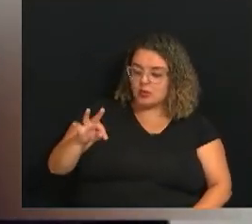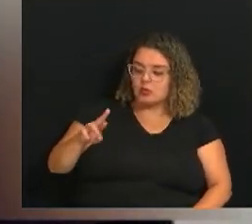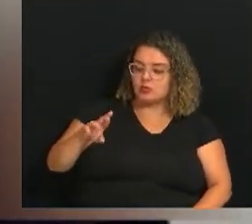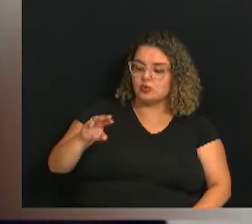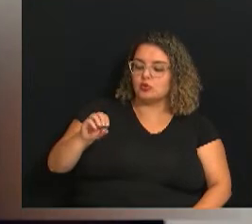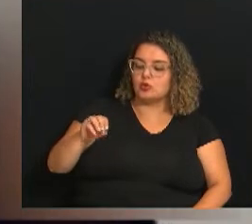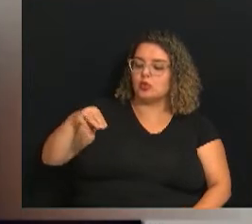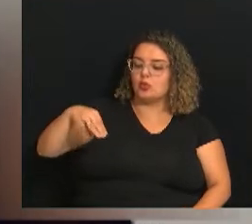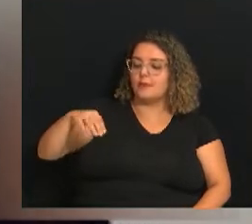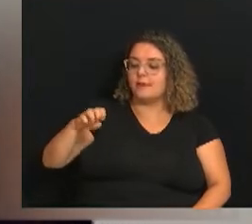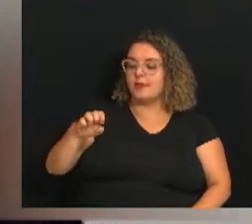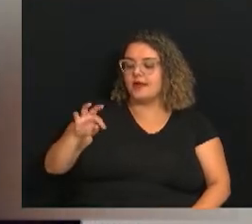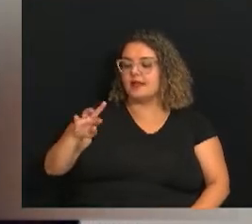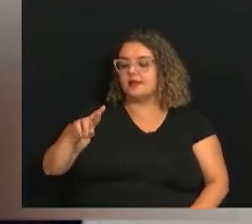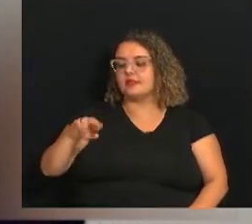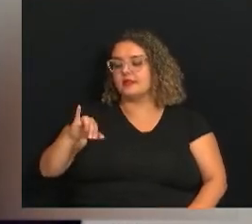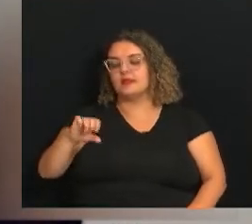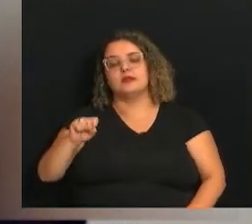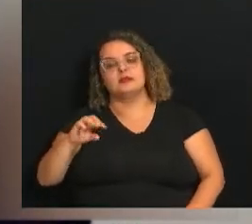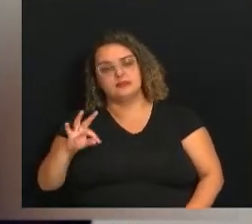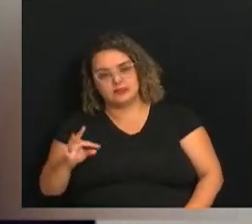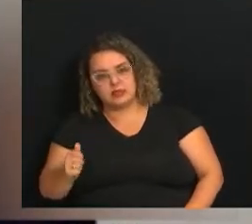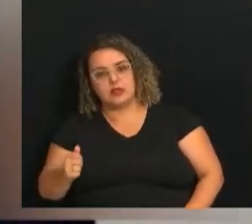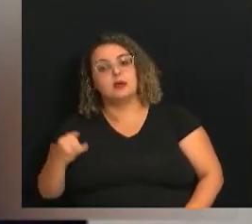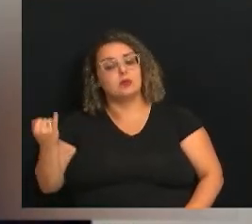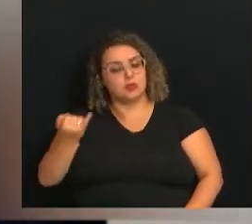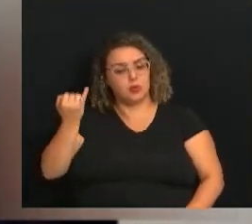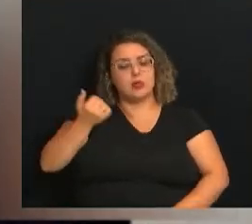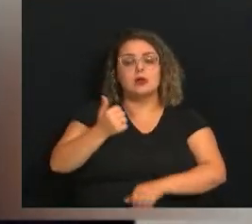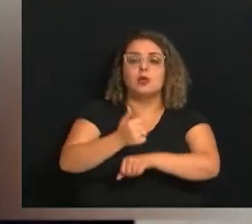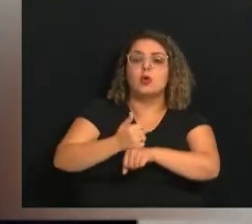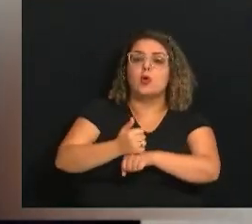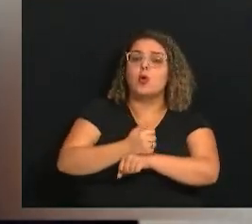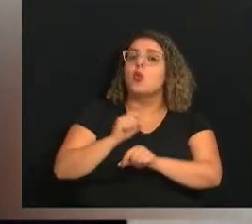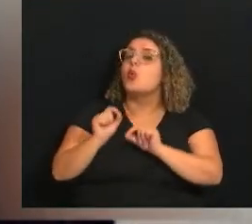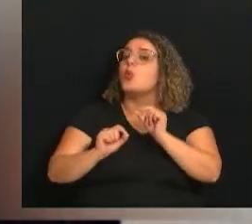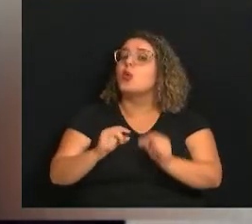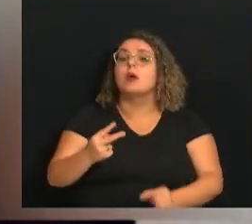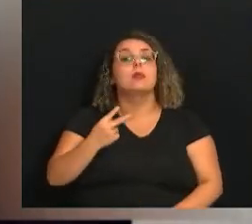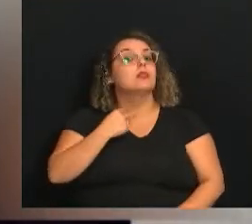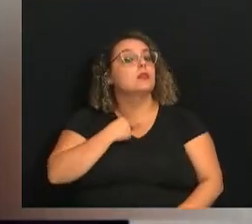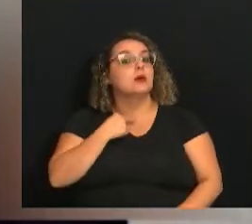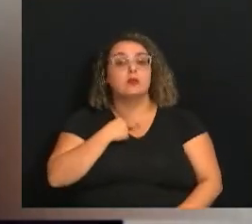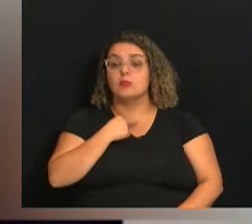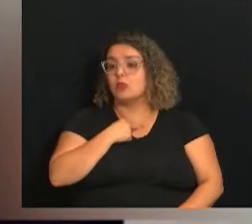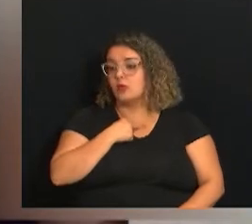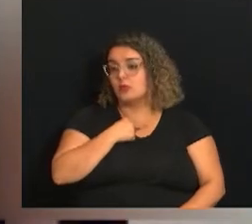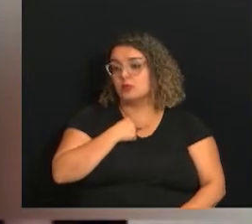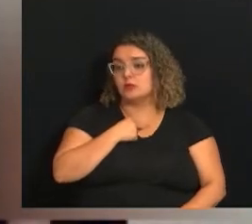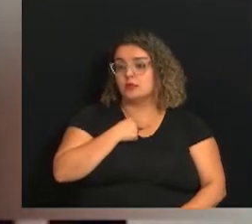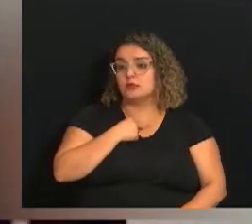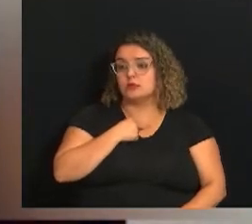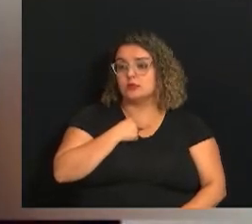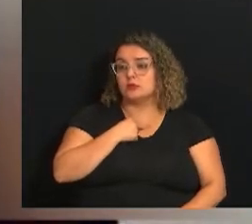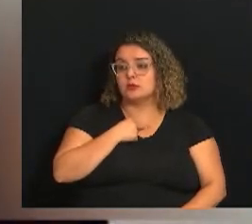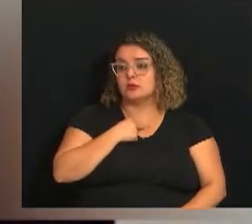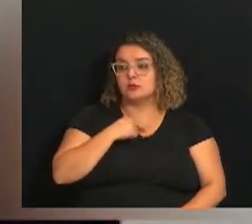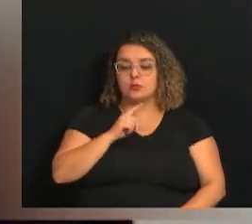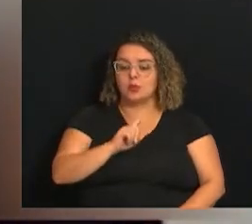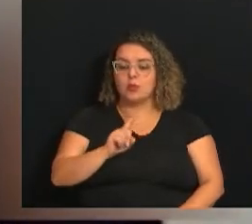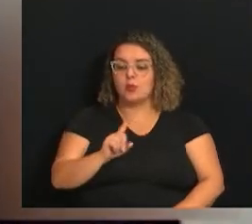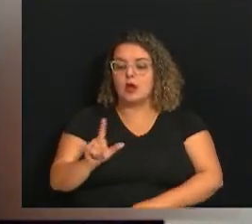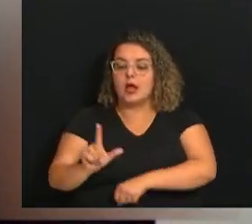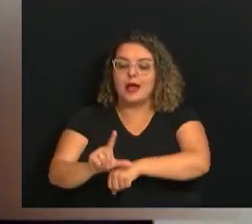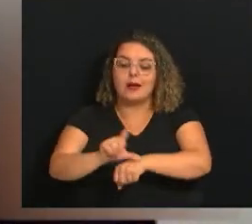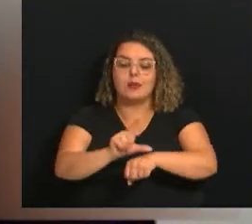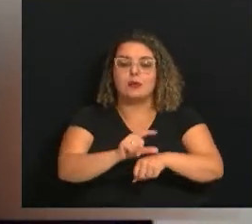É importante essa profissão. Agora, o que nós não podemos, e não é reserva de mercado, na minha opinião, o que nós não